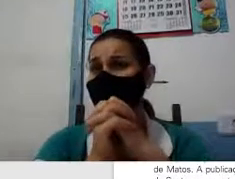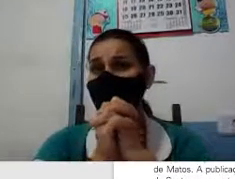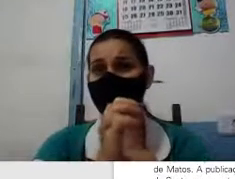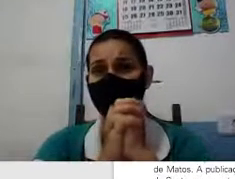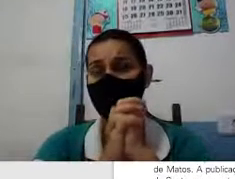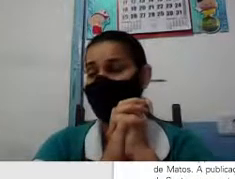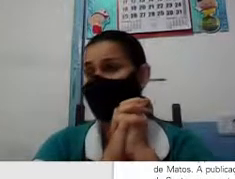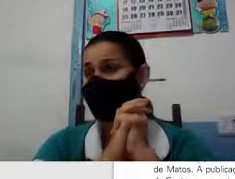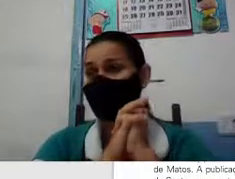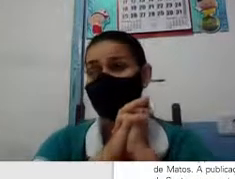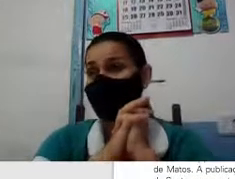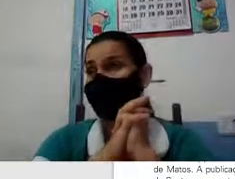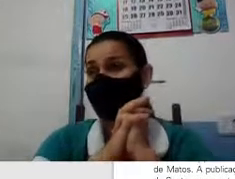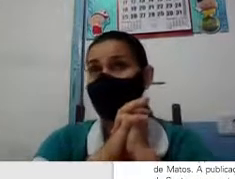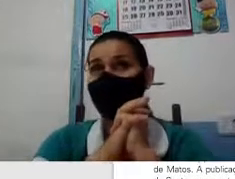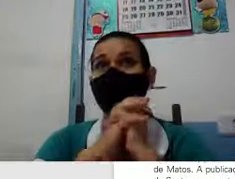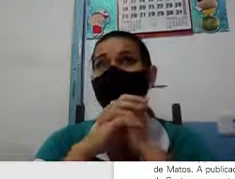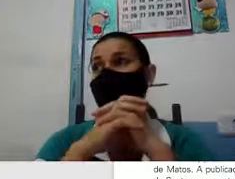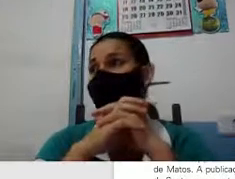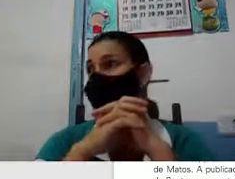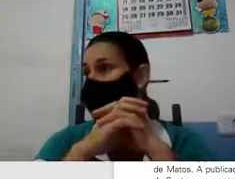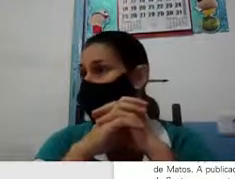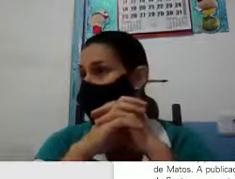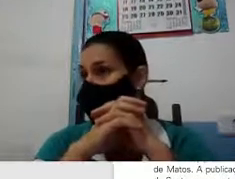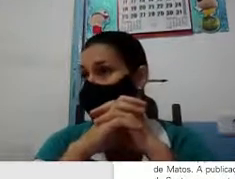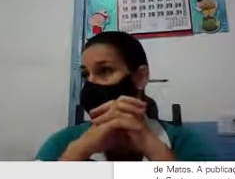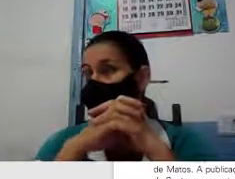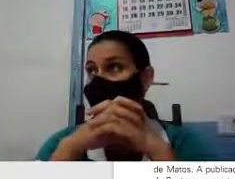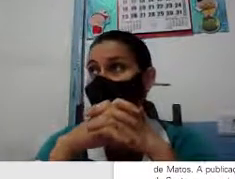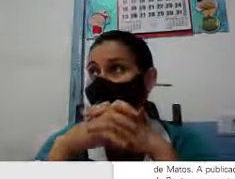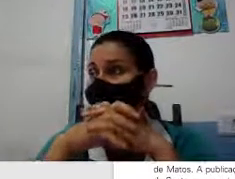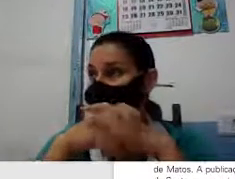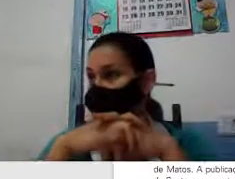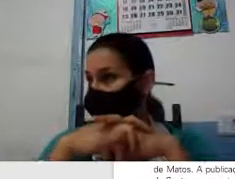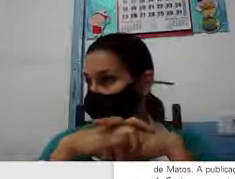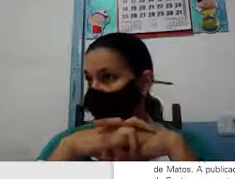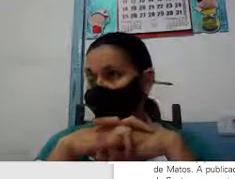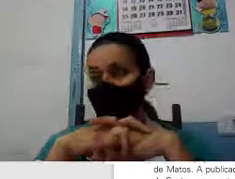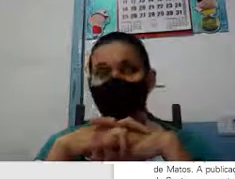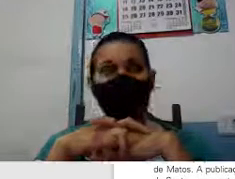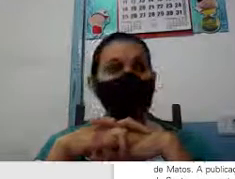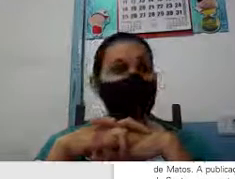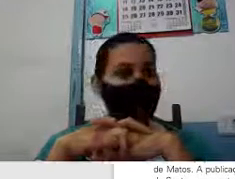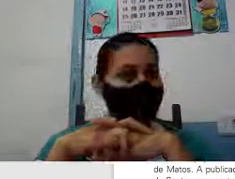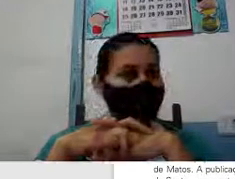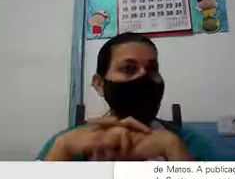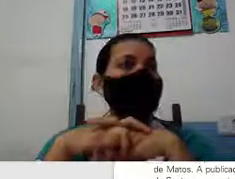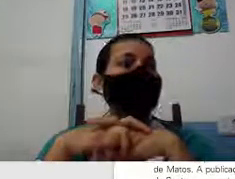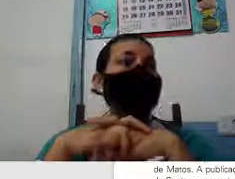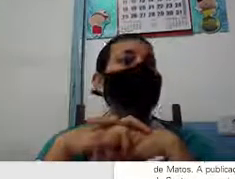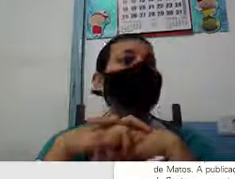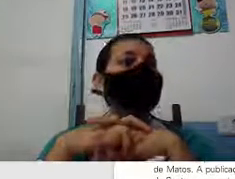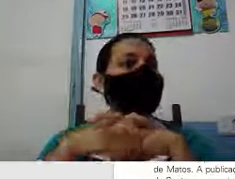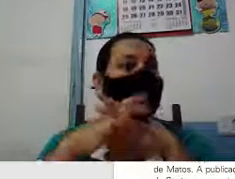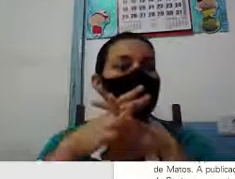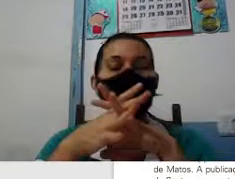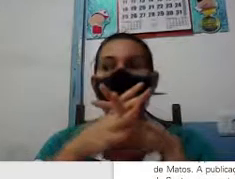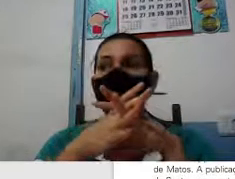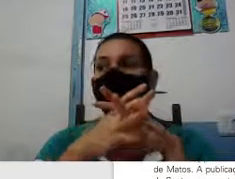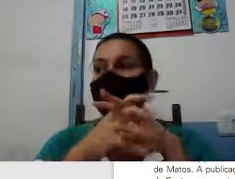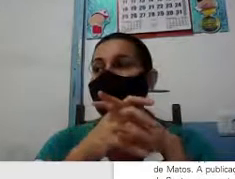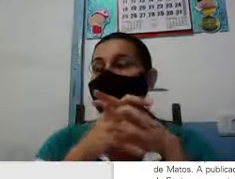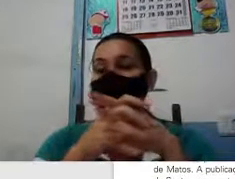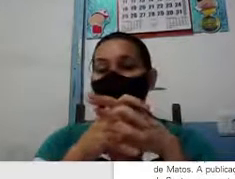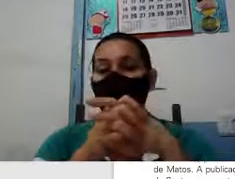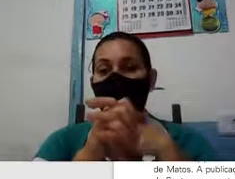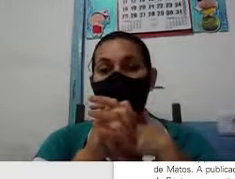igreja por dentro ela era extremamente exuberante, tá? Riquíssima. Então Isso as pessoas. partiu do tempo puro. Isso mesmo,